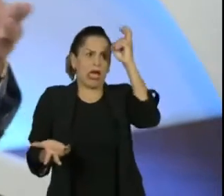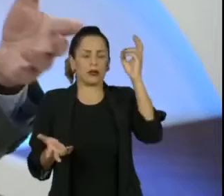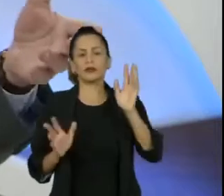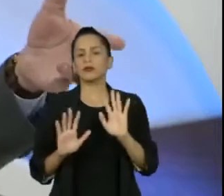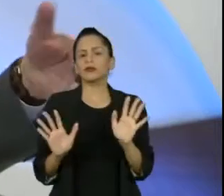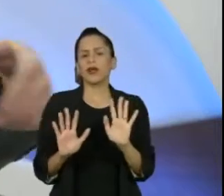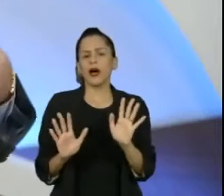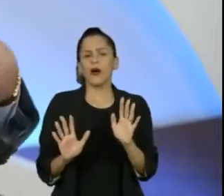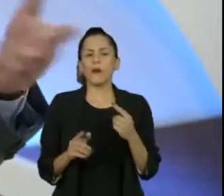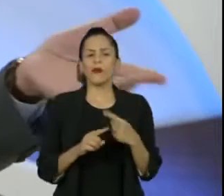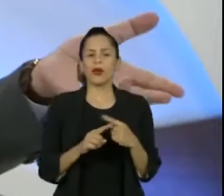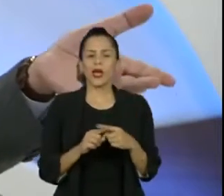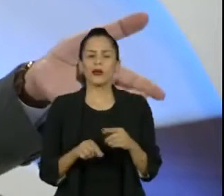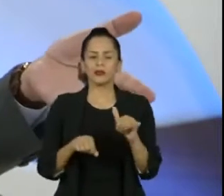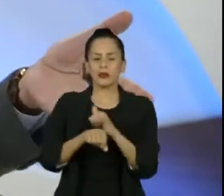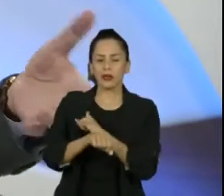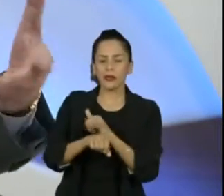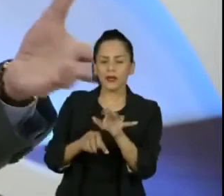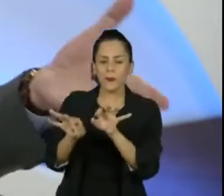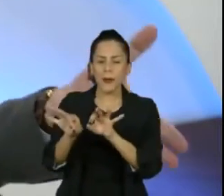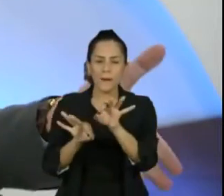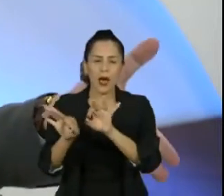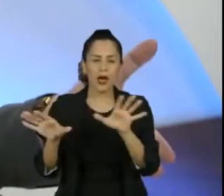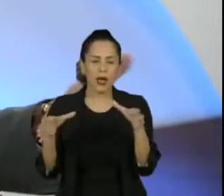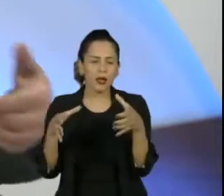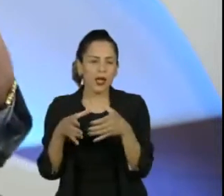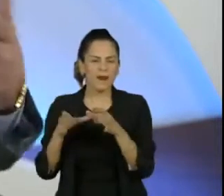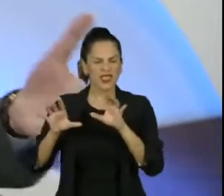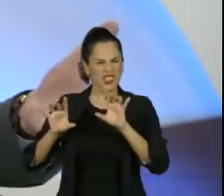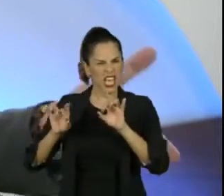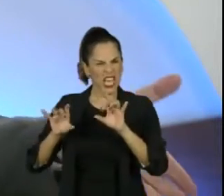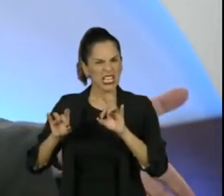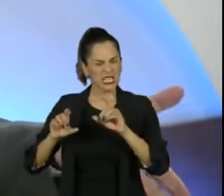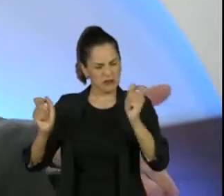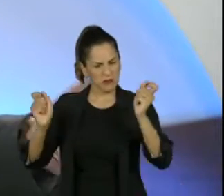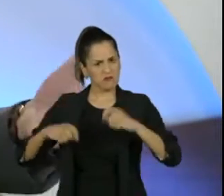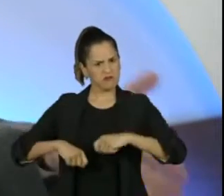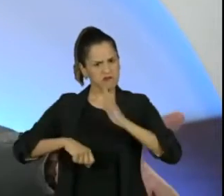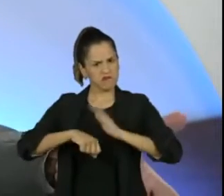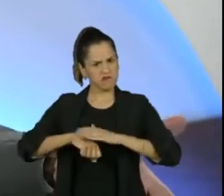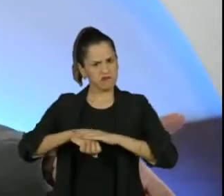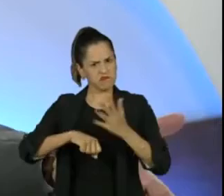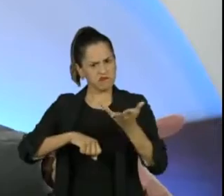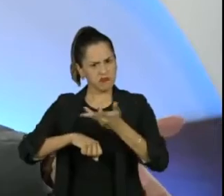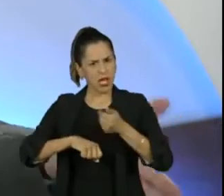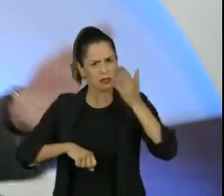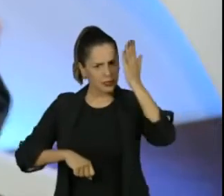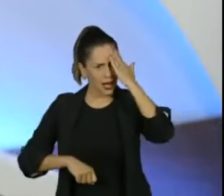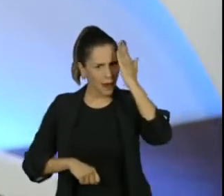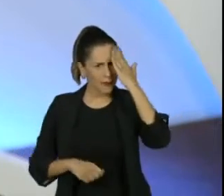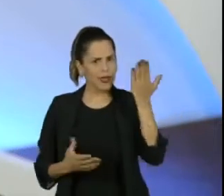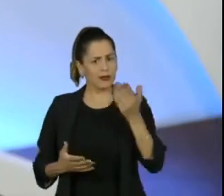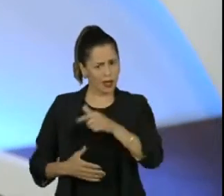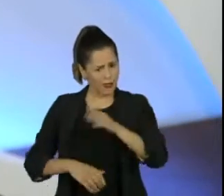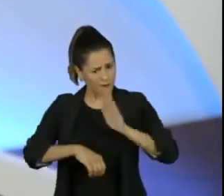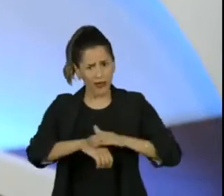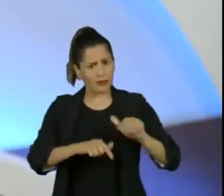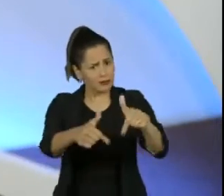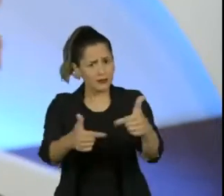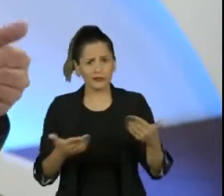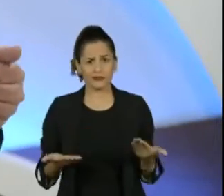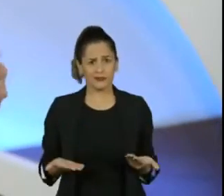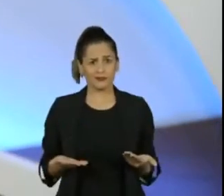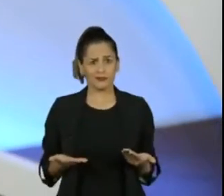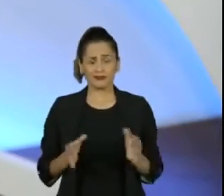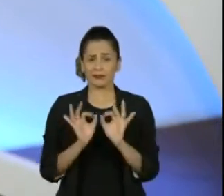porque eu montei uma equipe extremamente técnica, competente, que sabe fazer e fez. Né? Nós